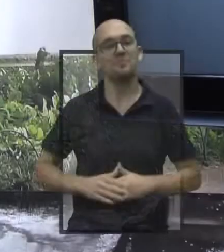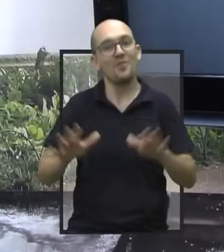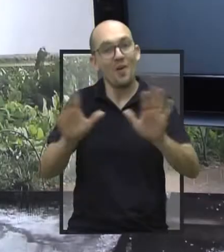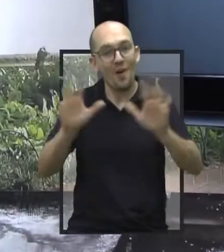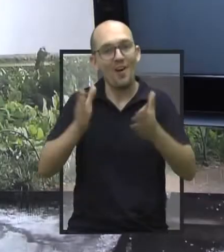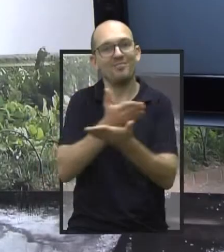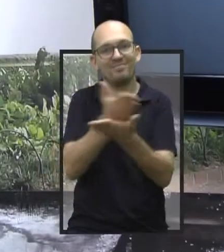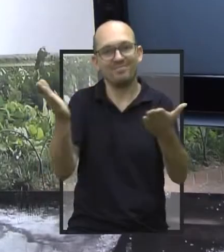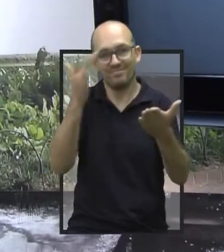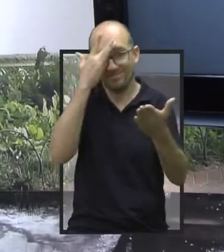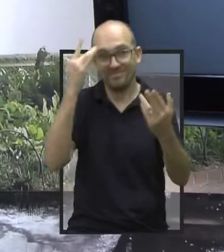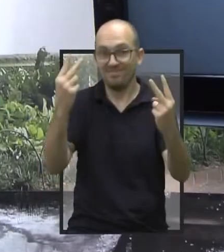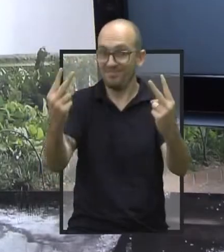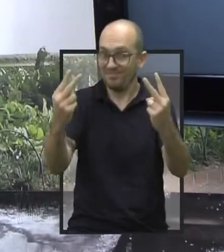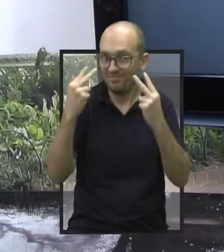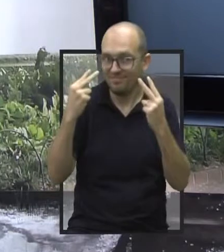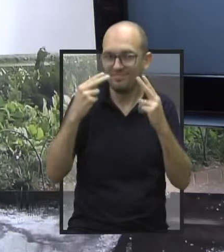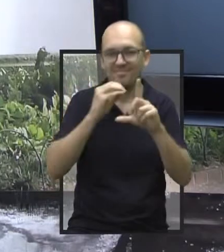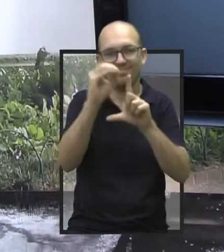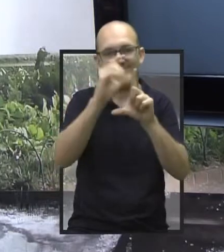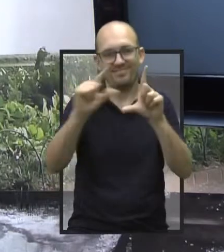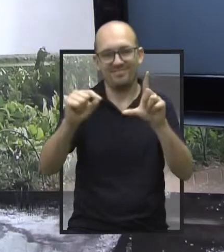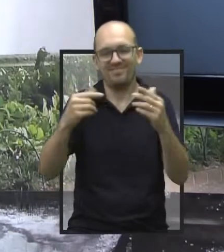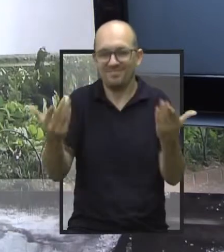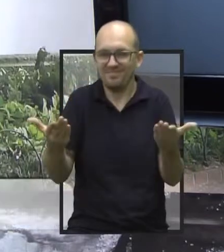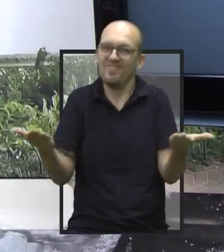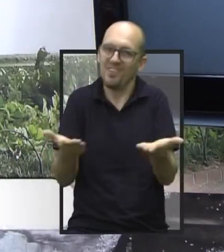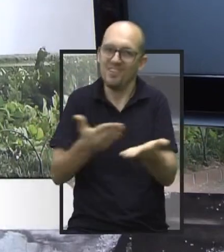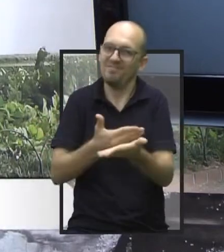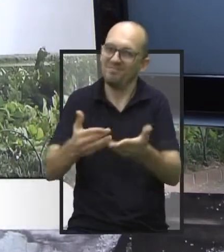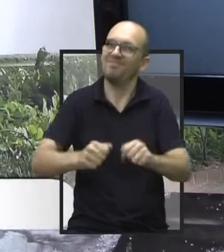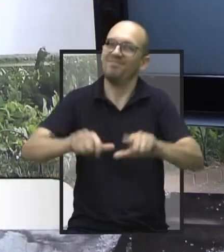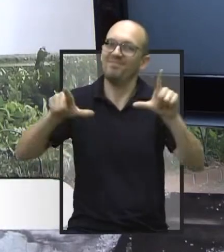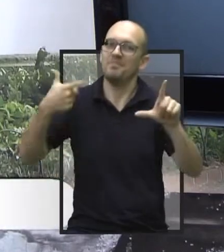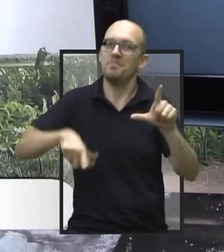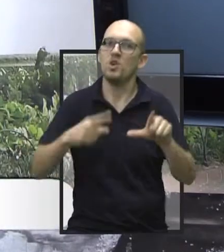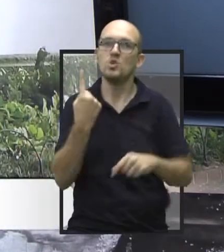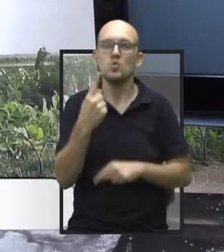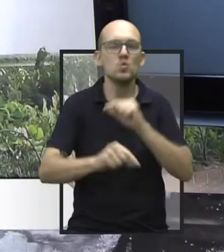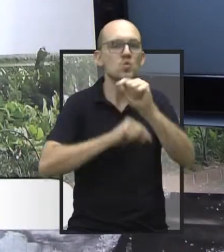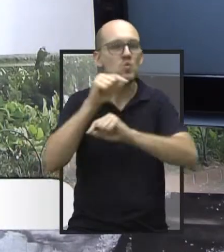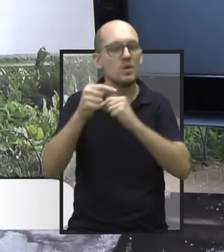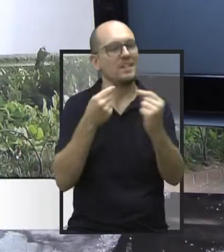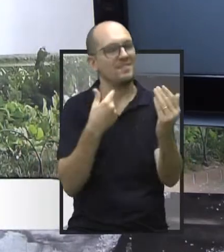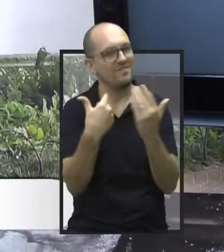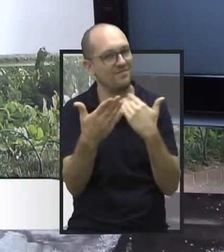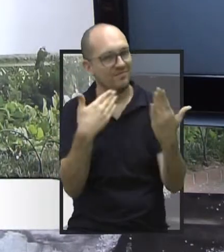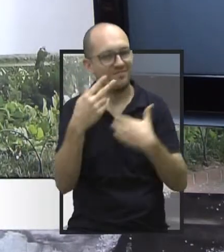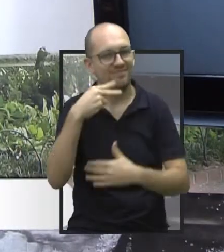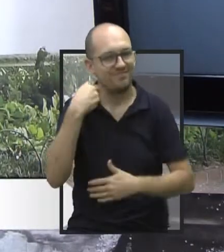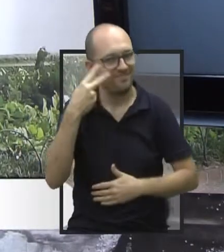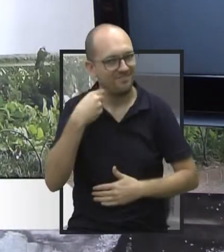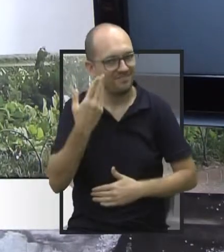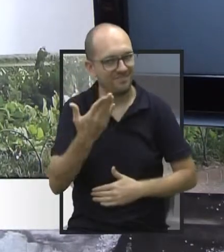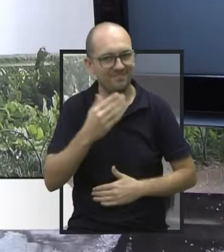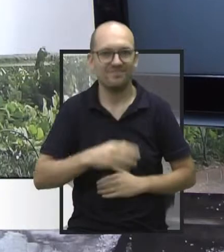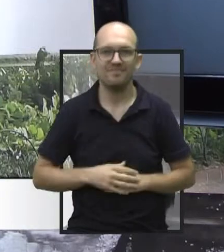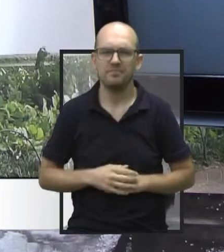Olá para você ligado na TV Câmara Jaú, está entrando no ar mais uma edição do programa Fala